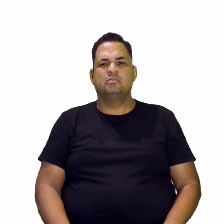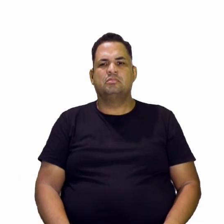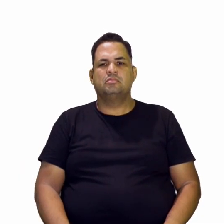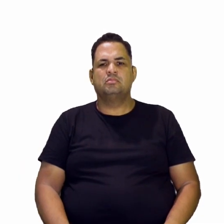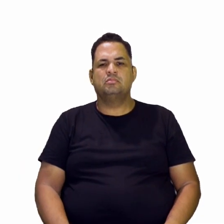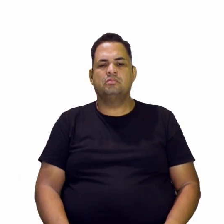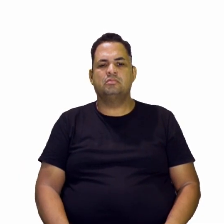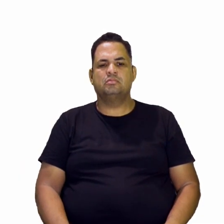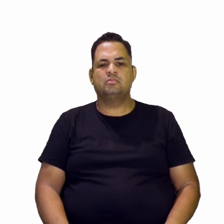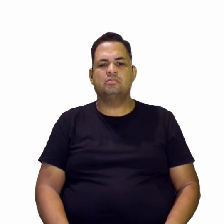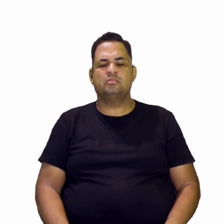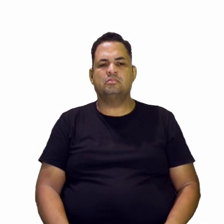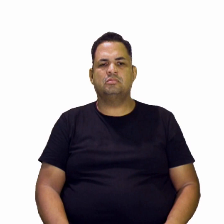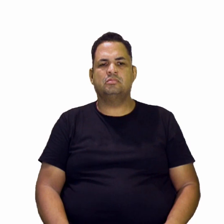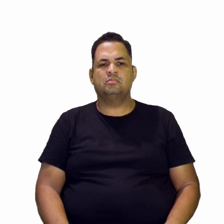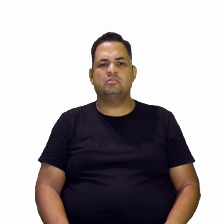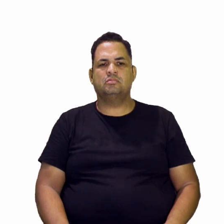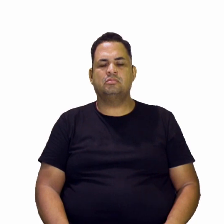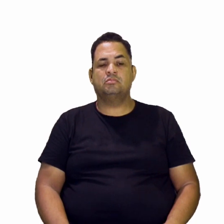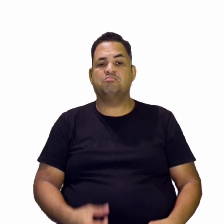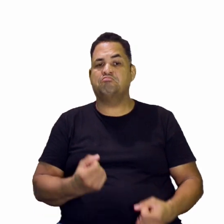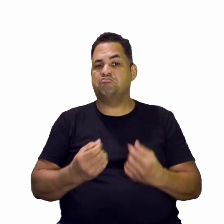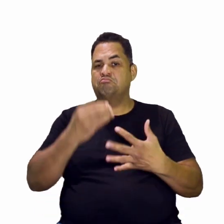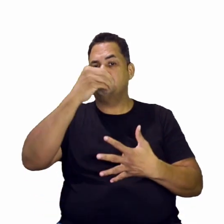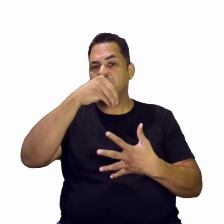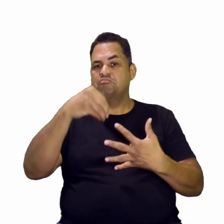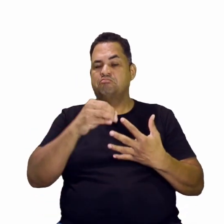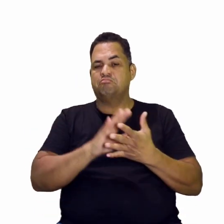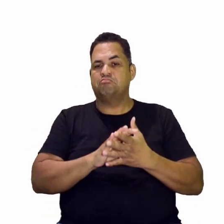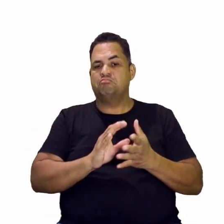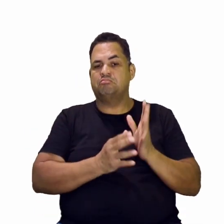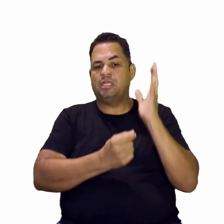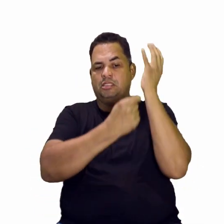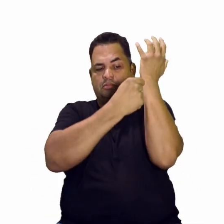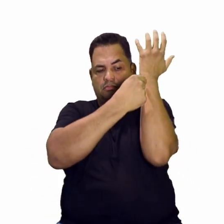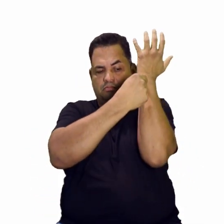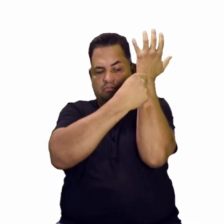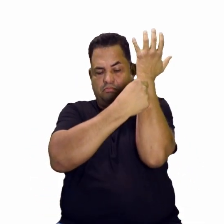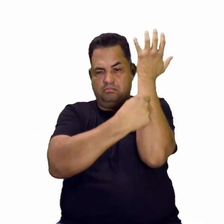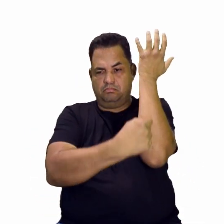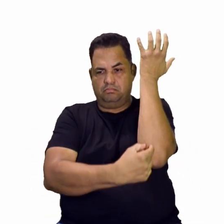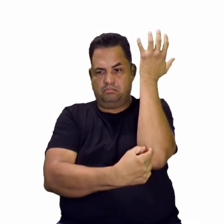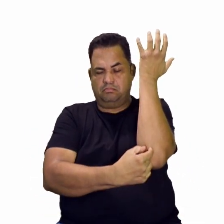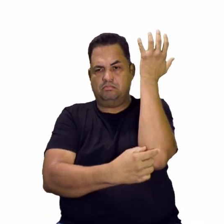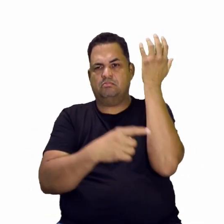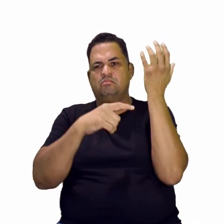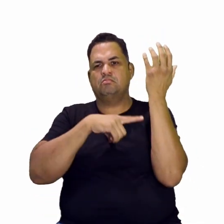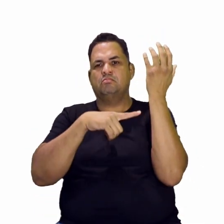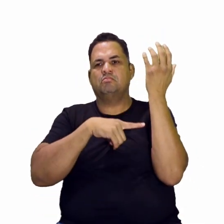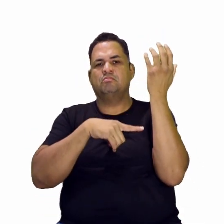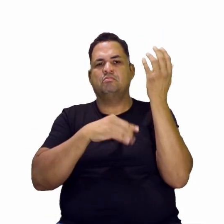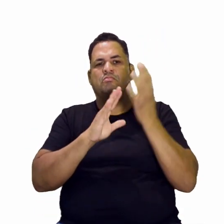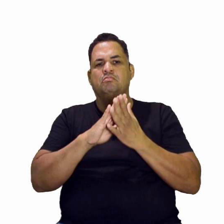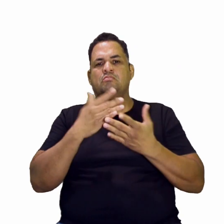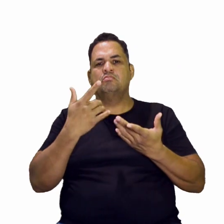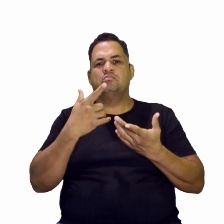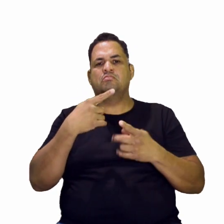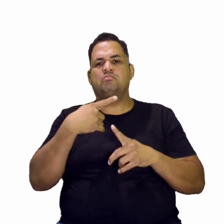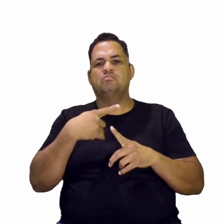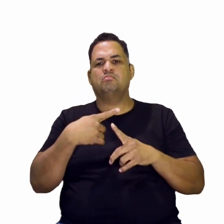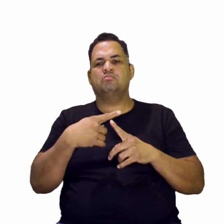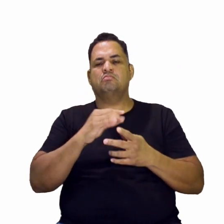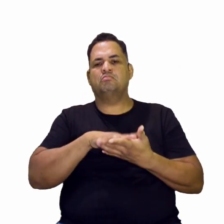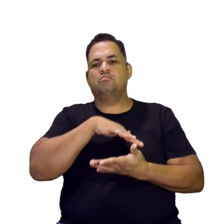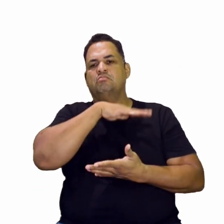Vamos lá? Algumas espécies possuem coluna vertebral e, por esse motivo, são